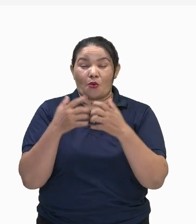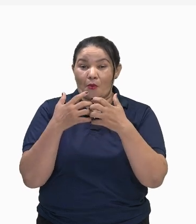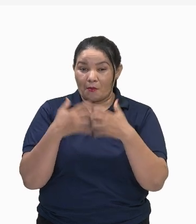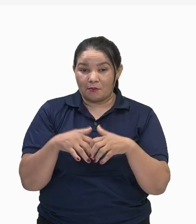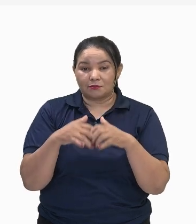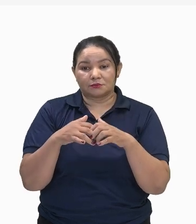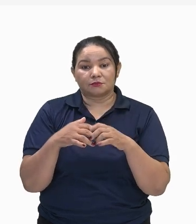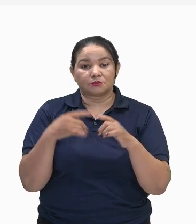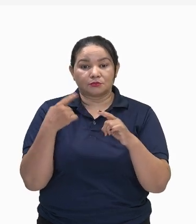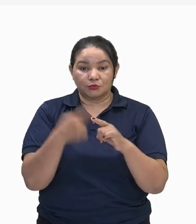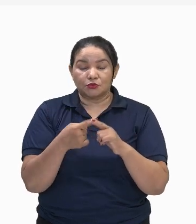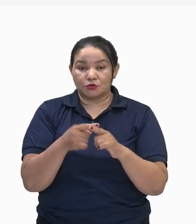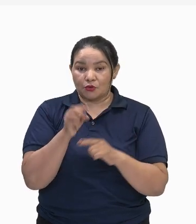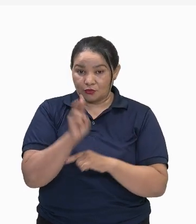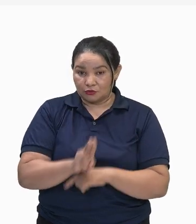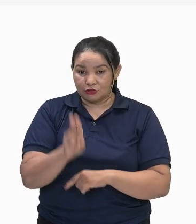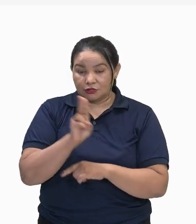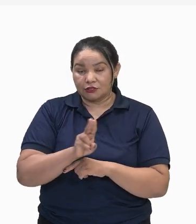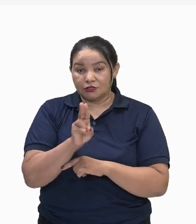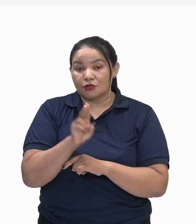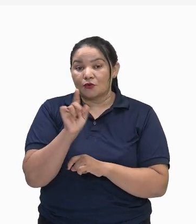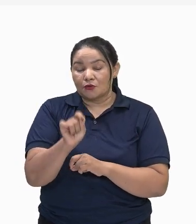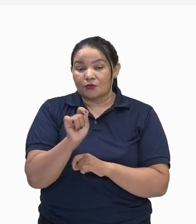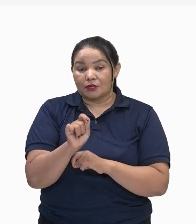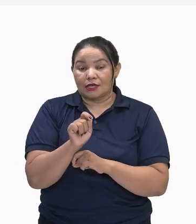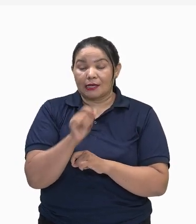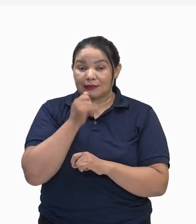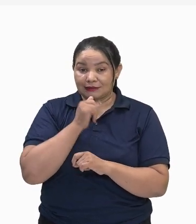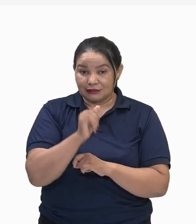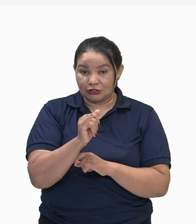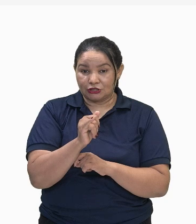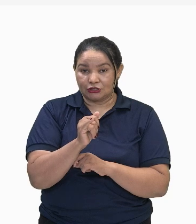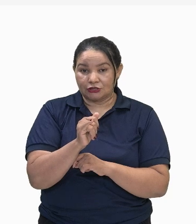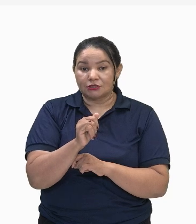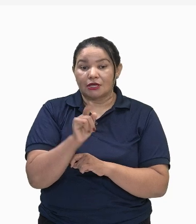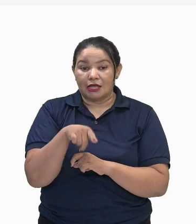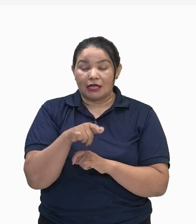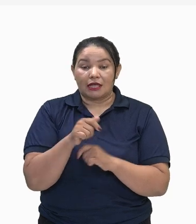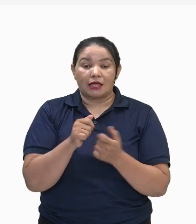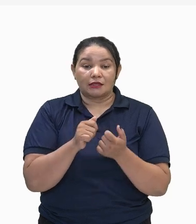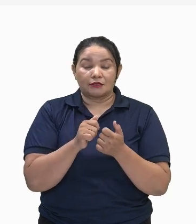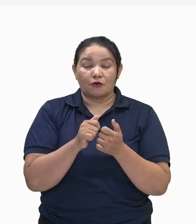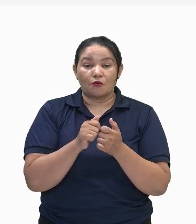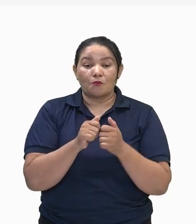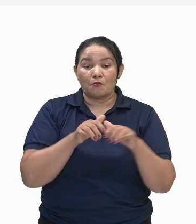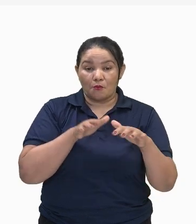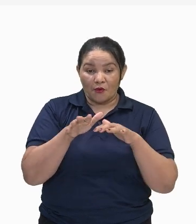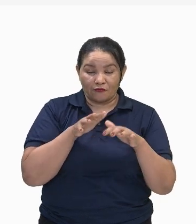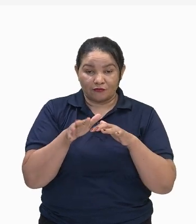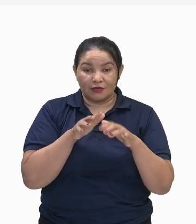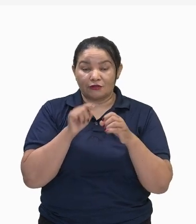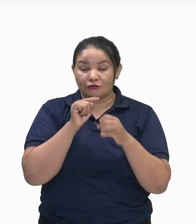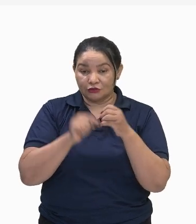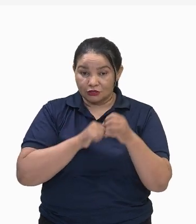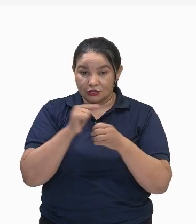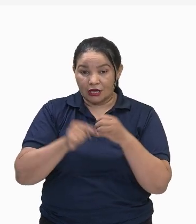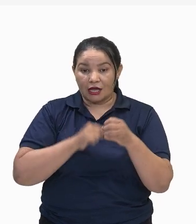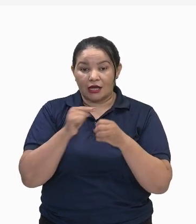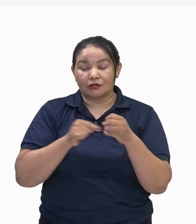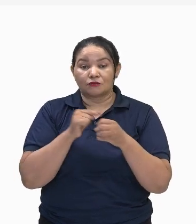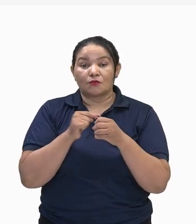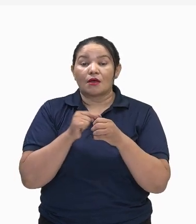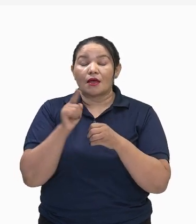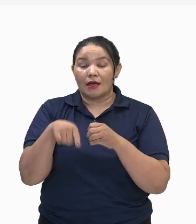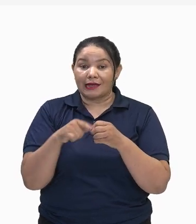aí ela vai ser utilizada, né, a fonte de energia utilizada vem da fissão de átomos de urânio, ou seja, uma reação